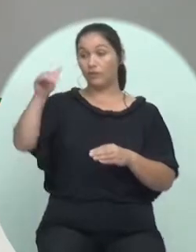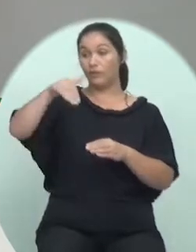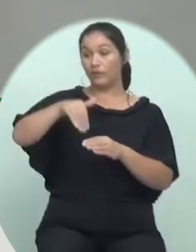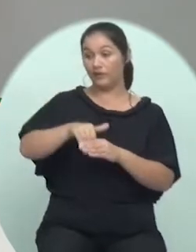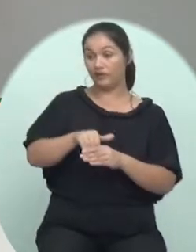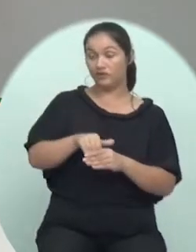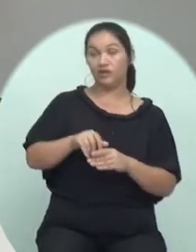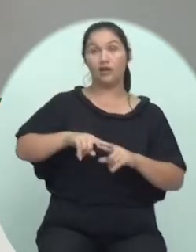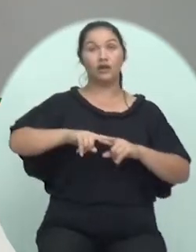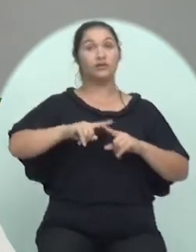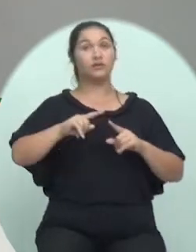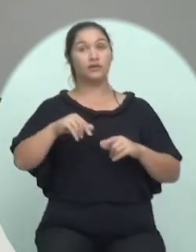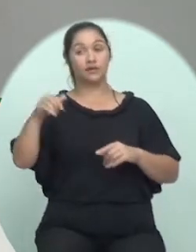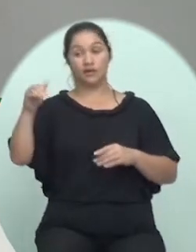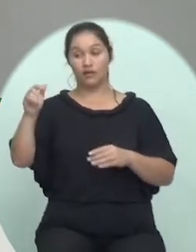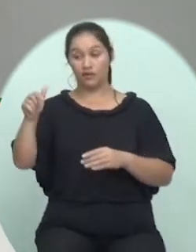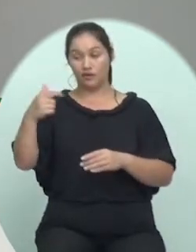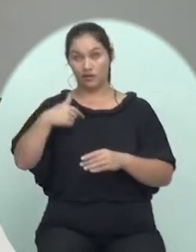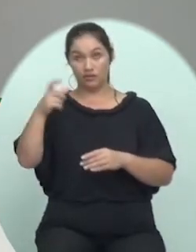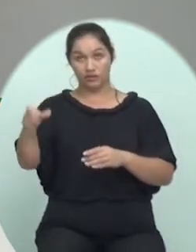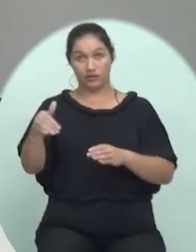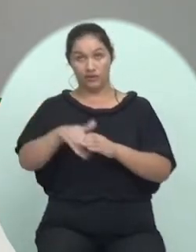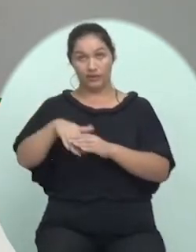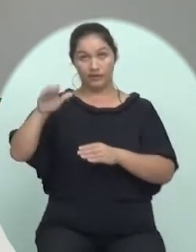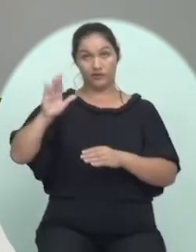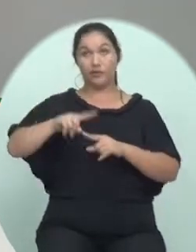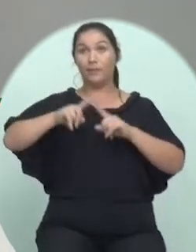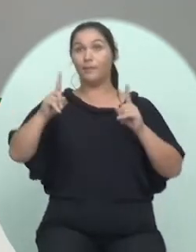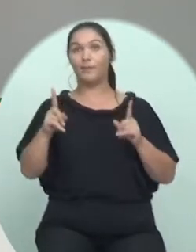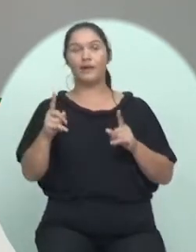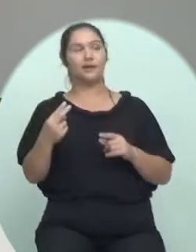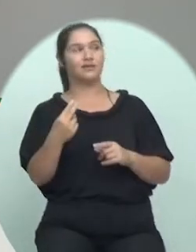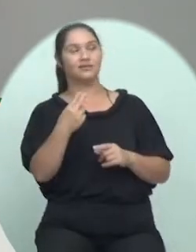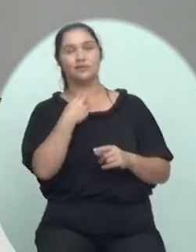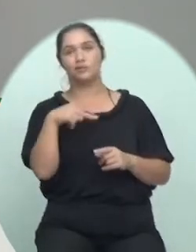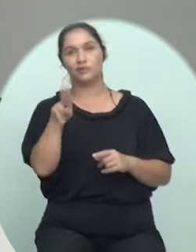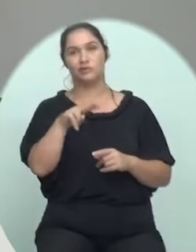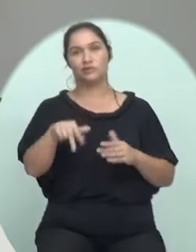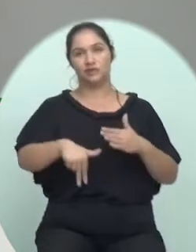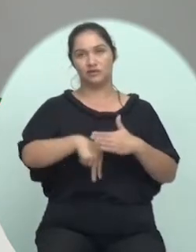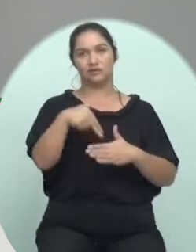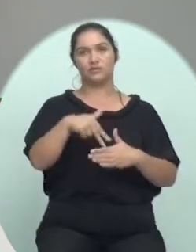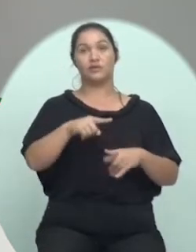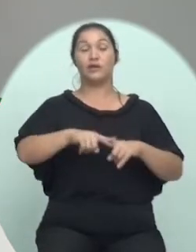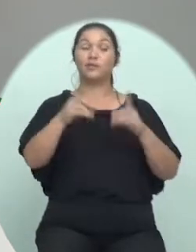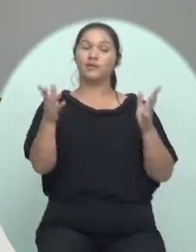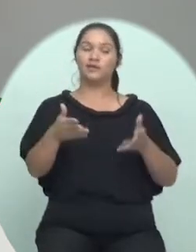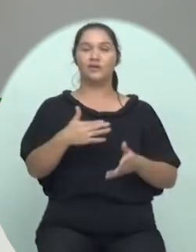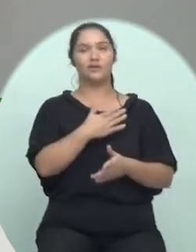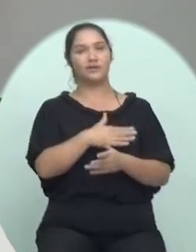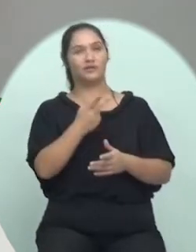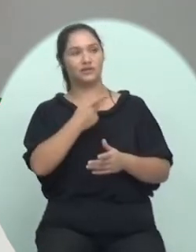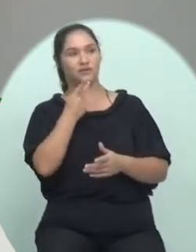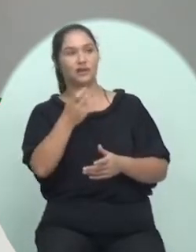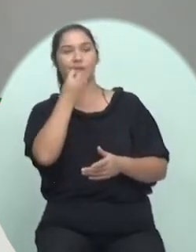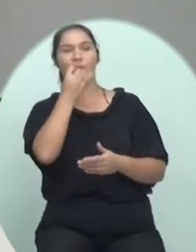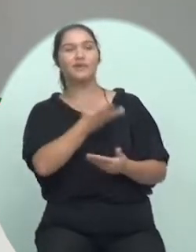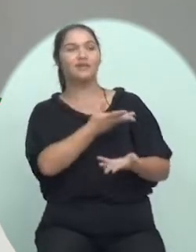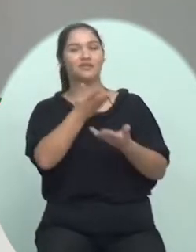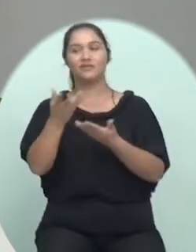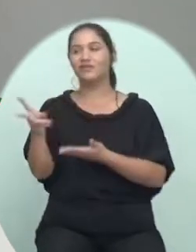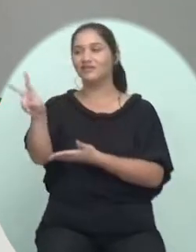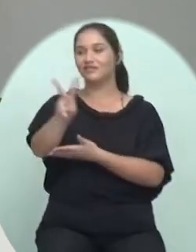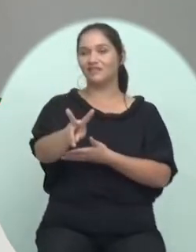Então, aproveito hoje, que a gente, no nosso retorno, até para dar boas-vindas a todos os vereadores, que esse ano é um